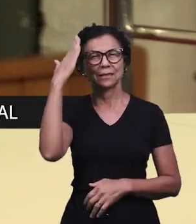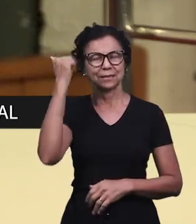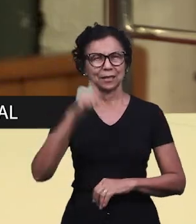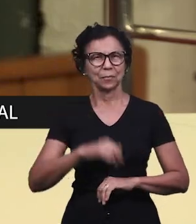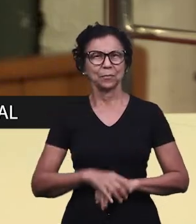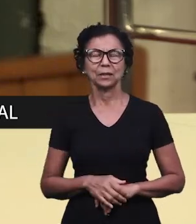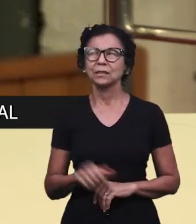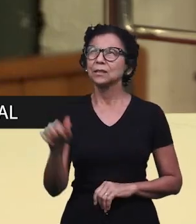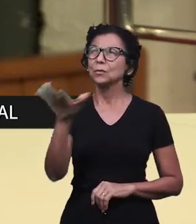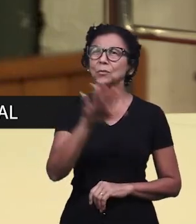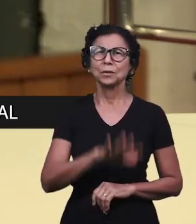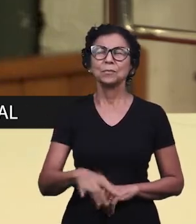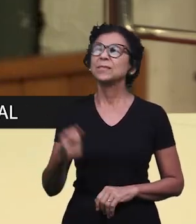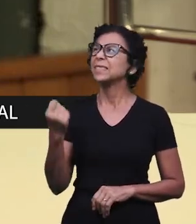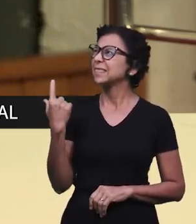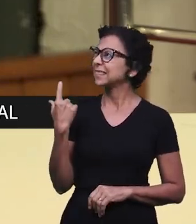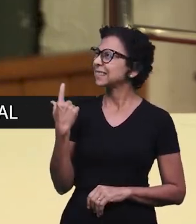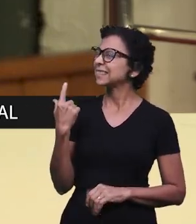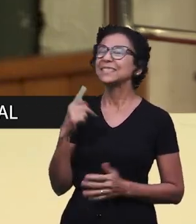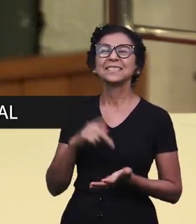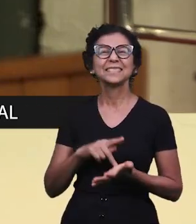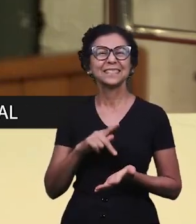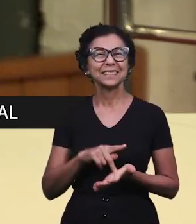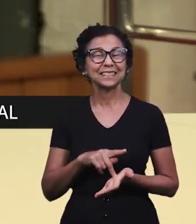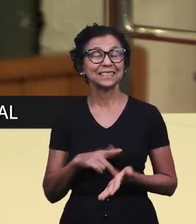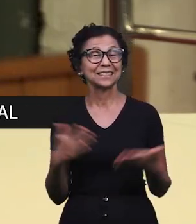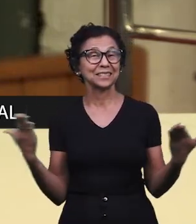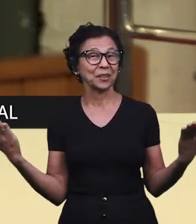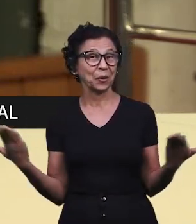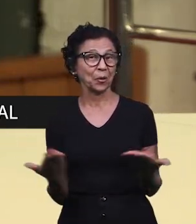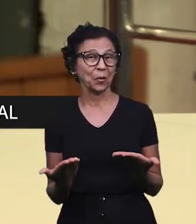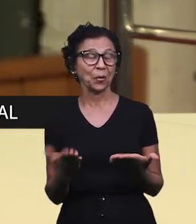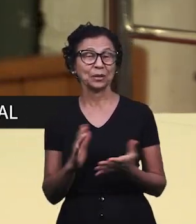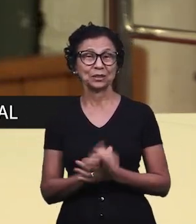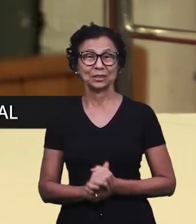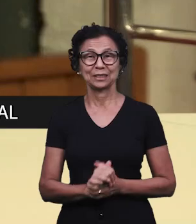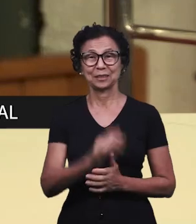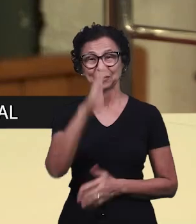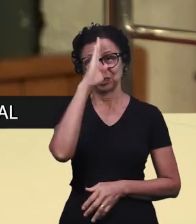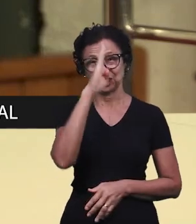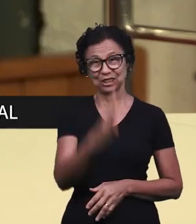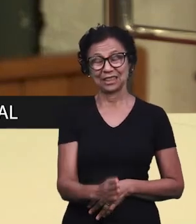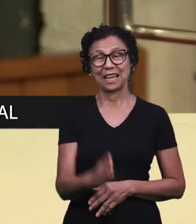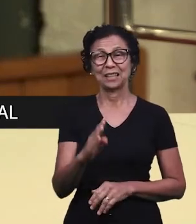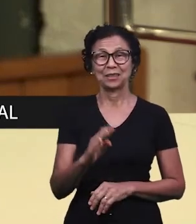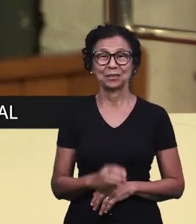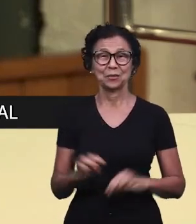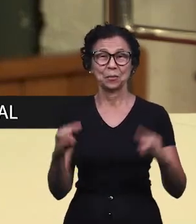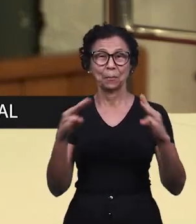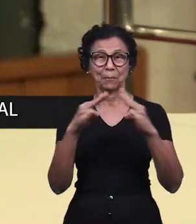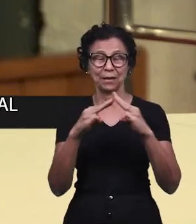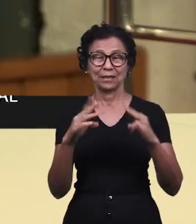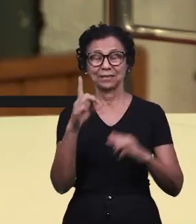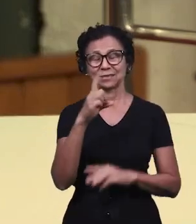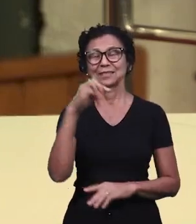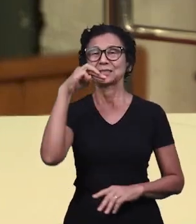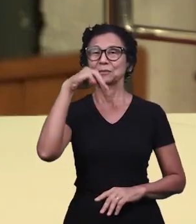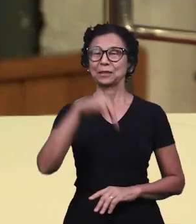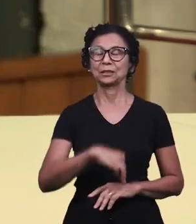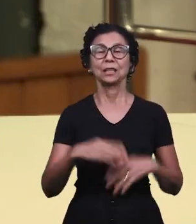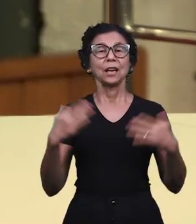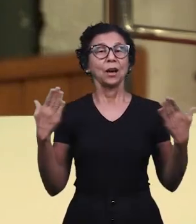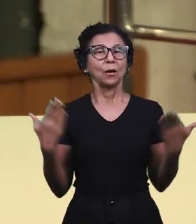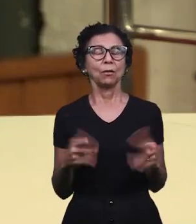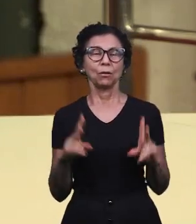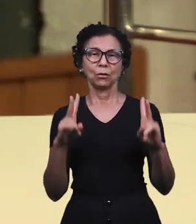estranhando o cenário, não é verdade? Porque hoje nós estamos transmitindo diretamente do Manaim de Domingos Martins. E hoje